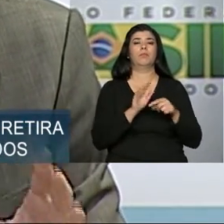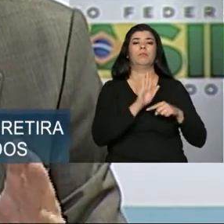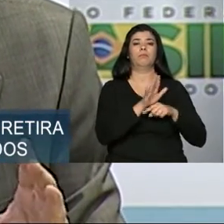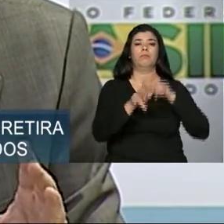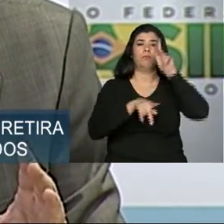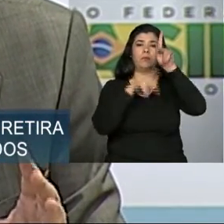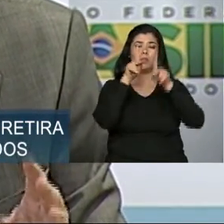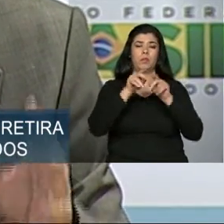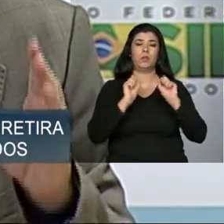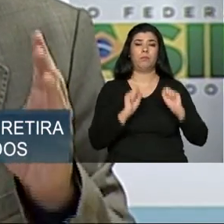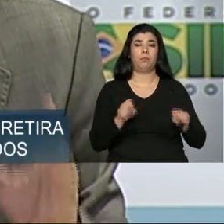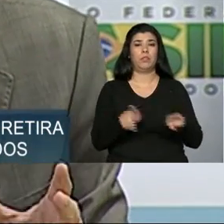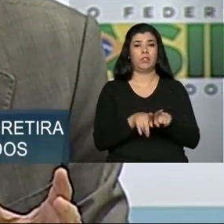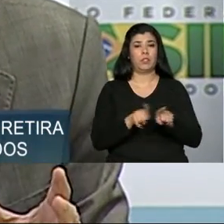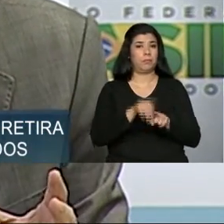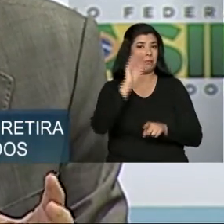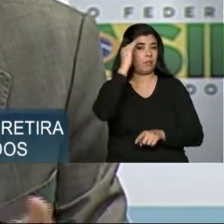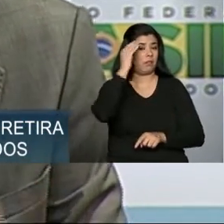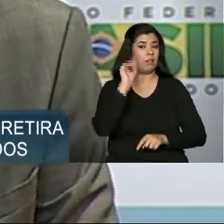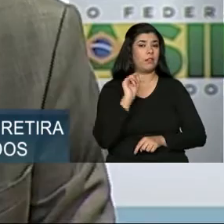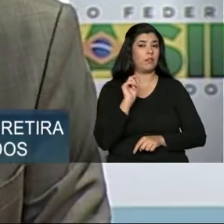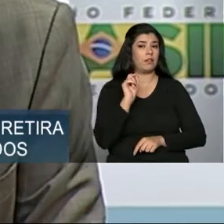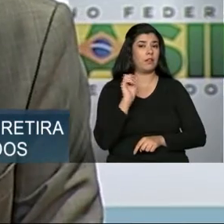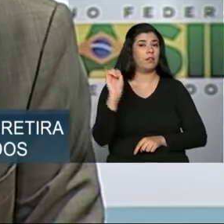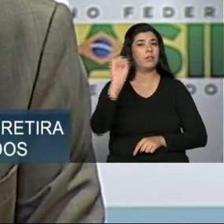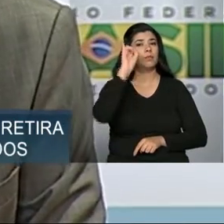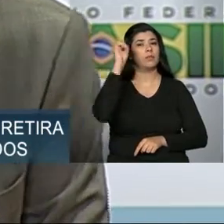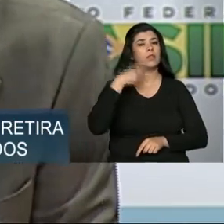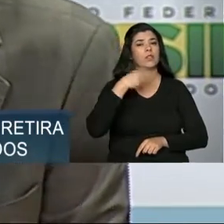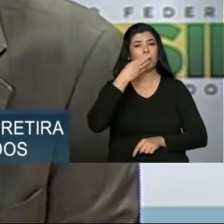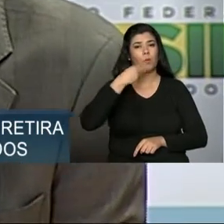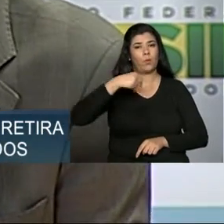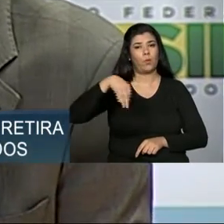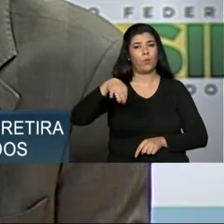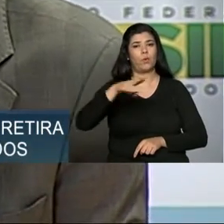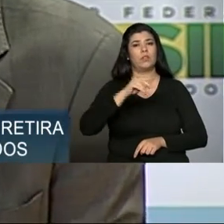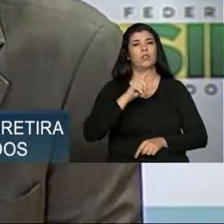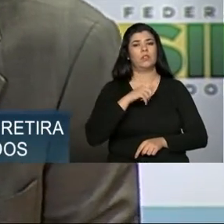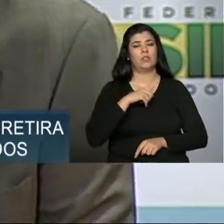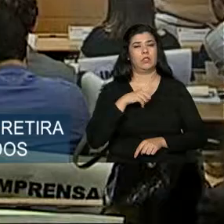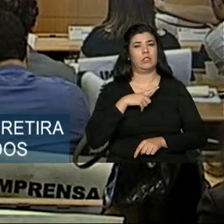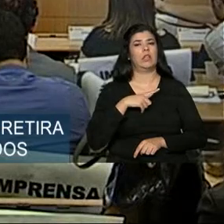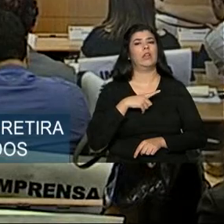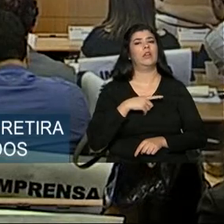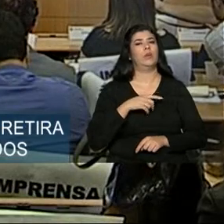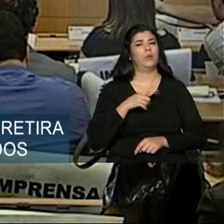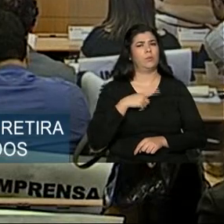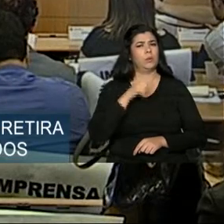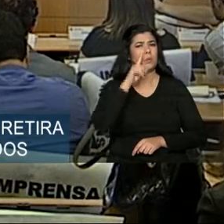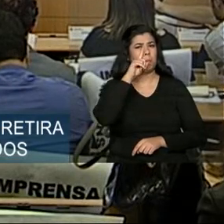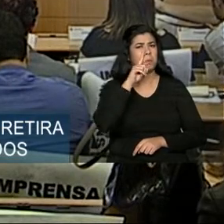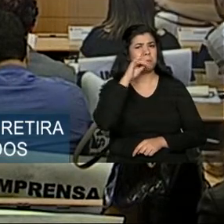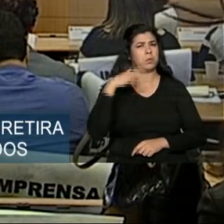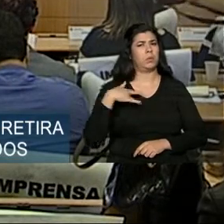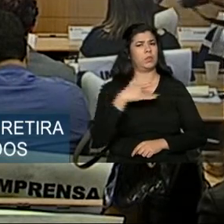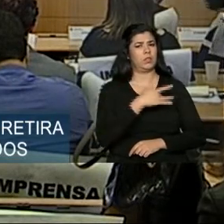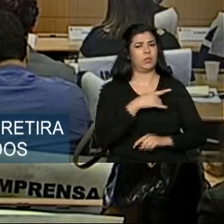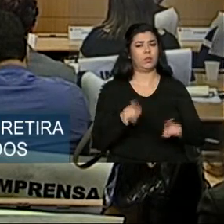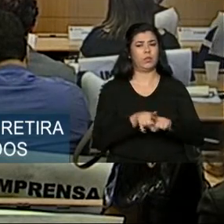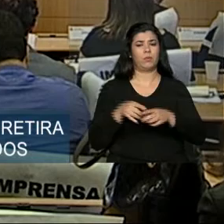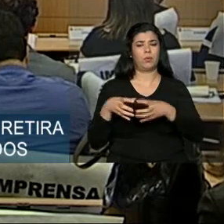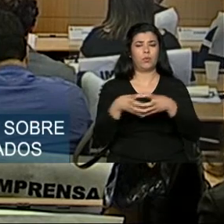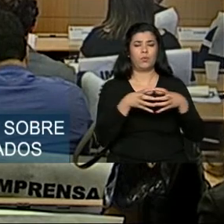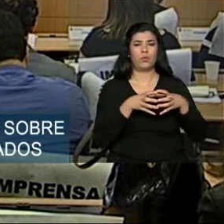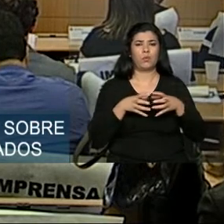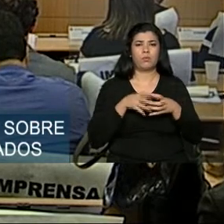população possa compreender o quanto que o sal em excesso ele é pernicioso à nossa saúde, ele se compõe como um